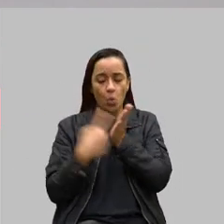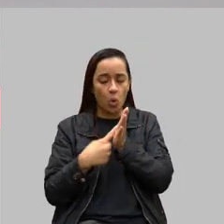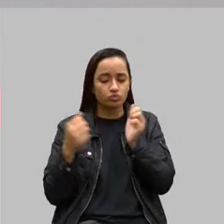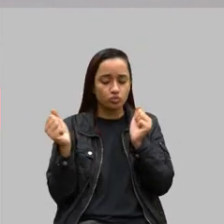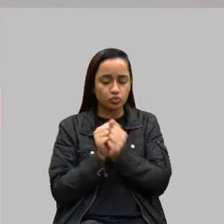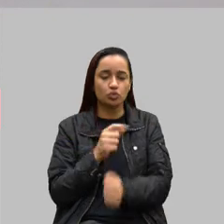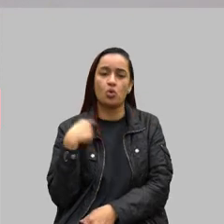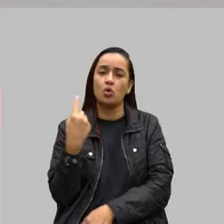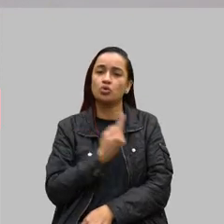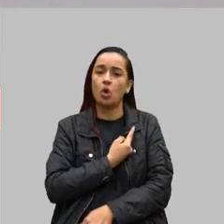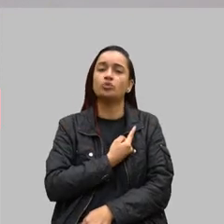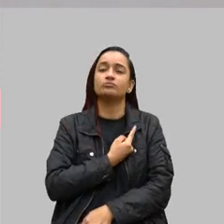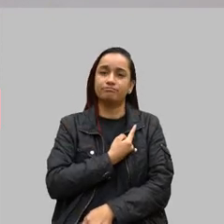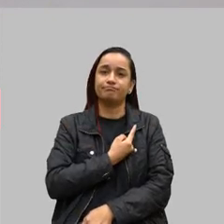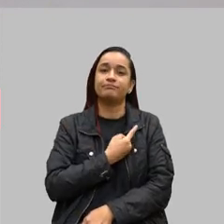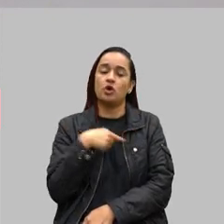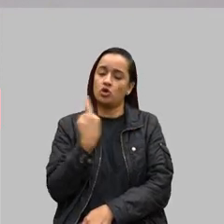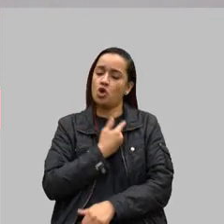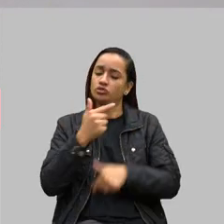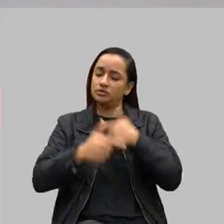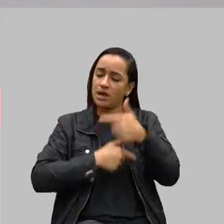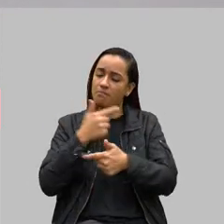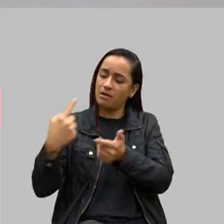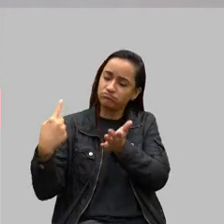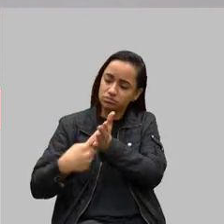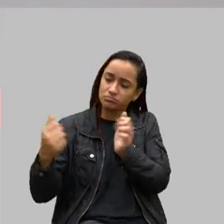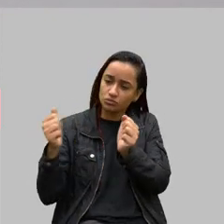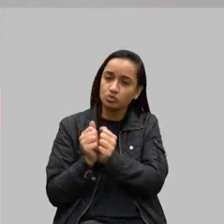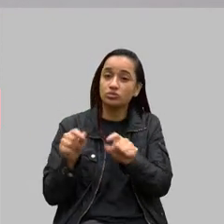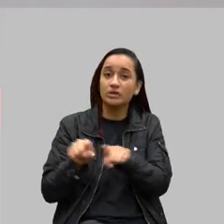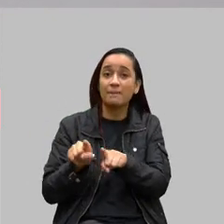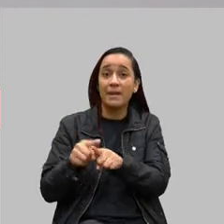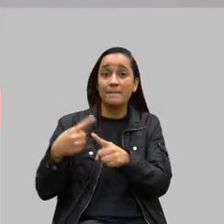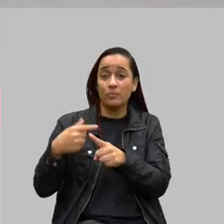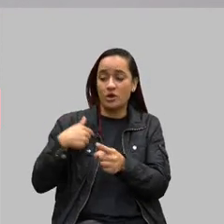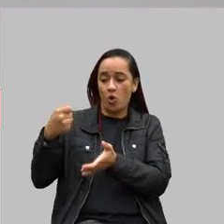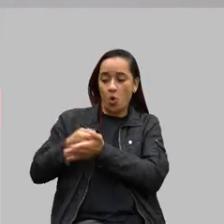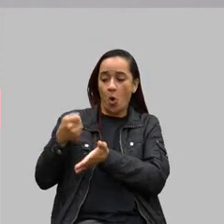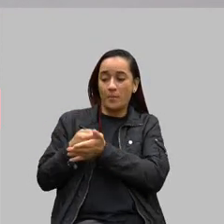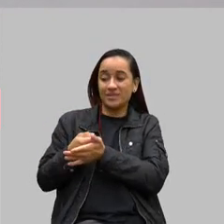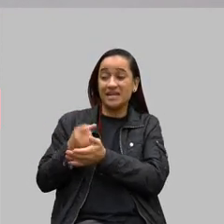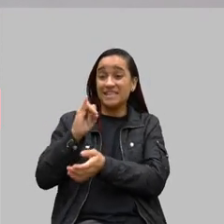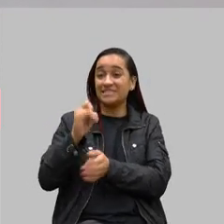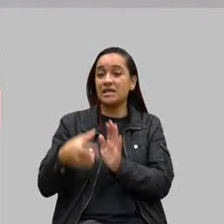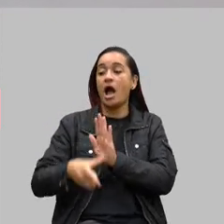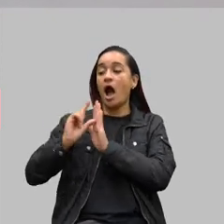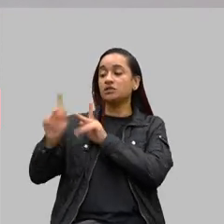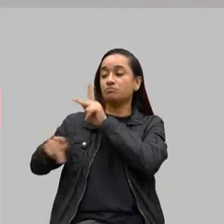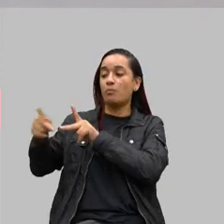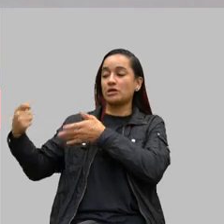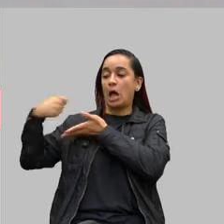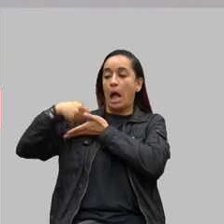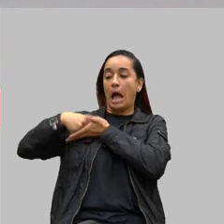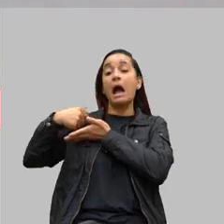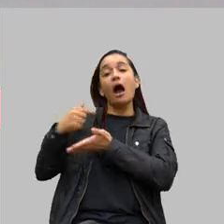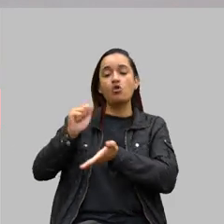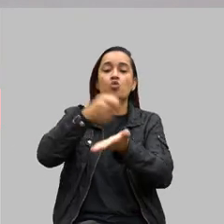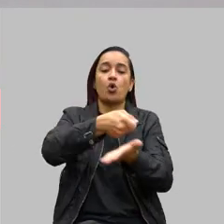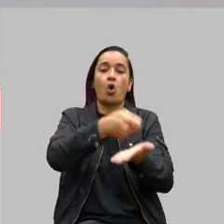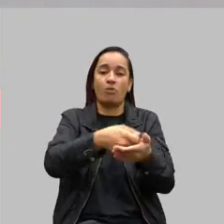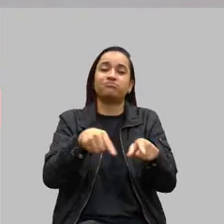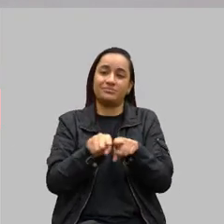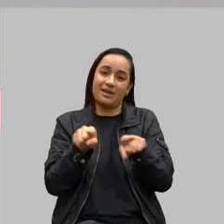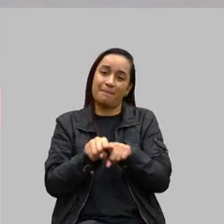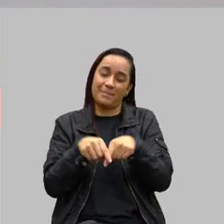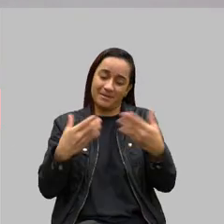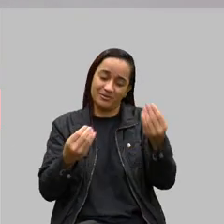continue contando com o nosso trabalho porque eu só faço cobranças daquelas que eu sou cobrado se a população cobrar a gente a gente precisa de cobrar